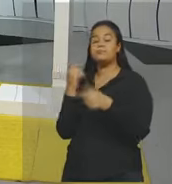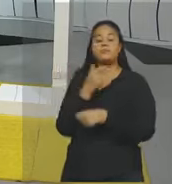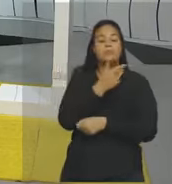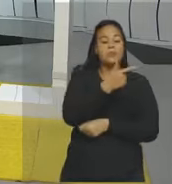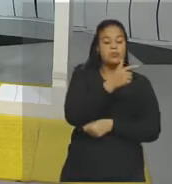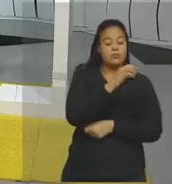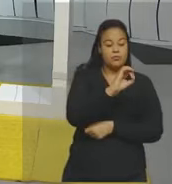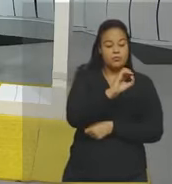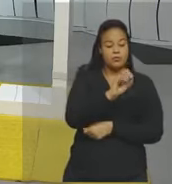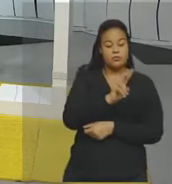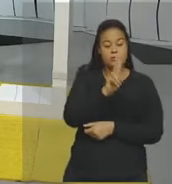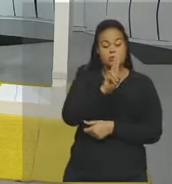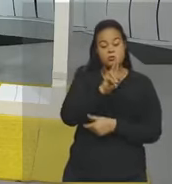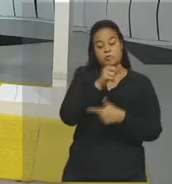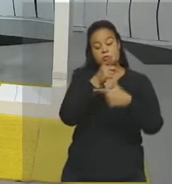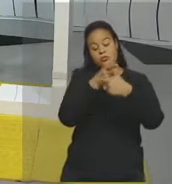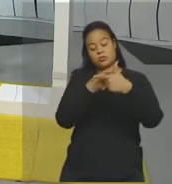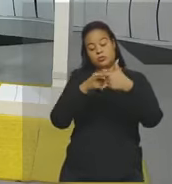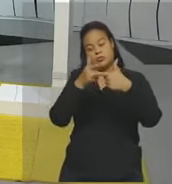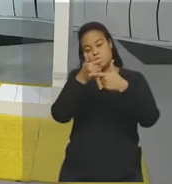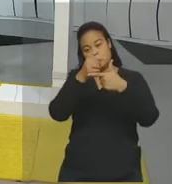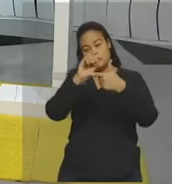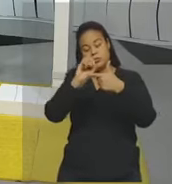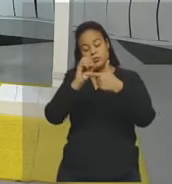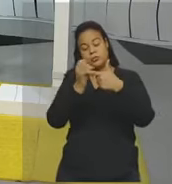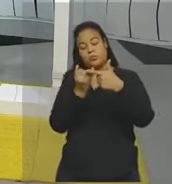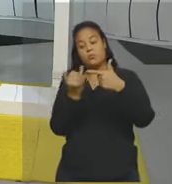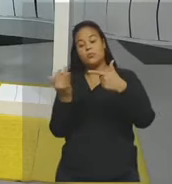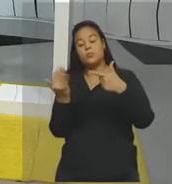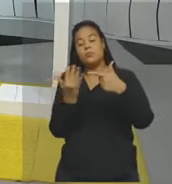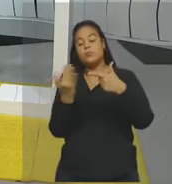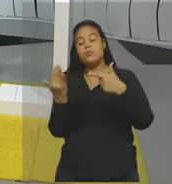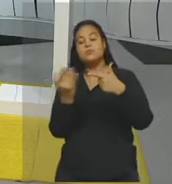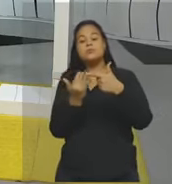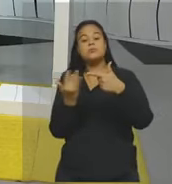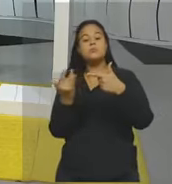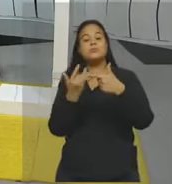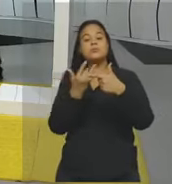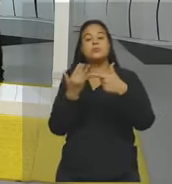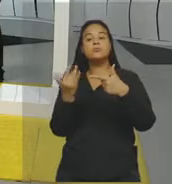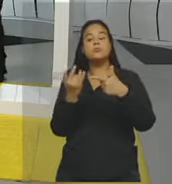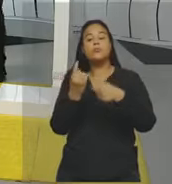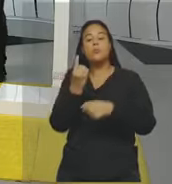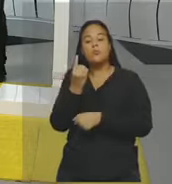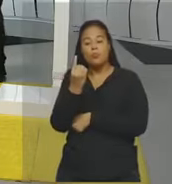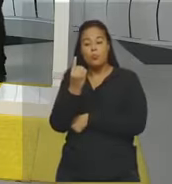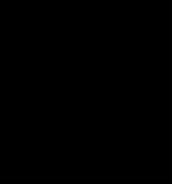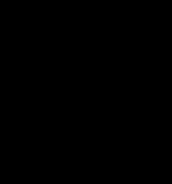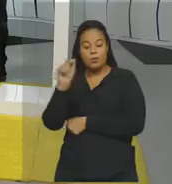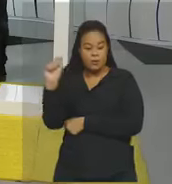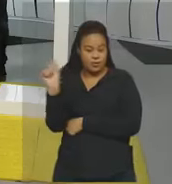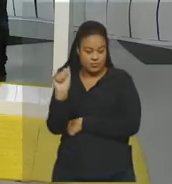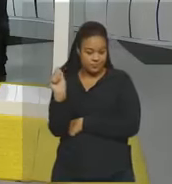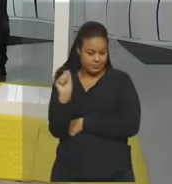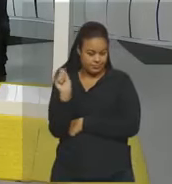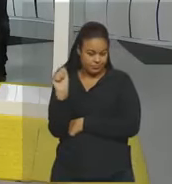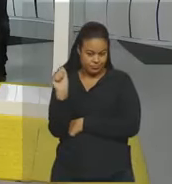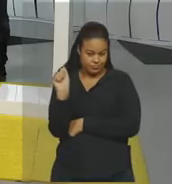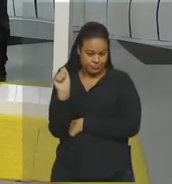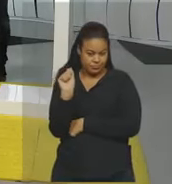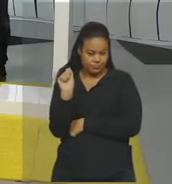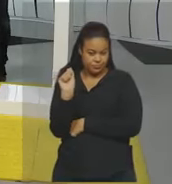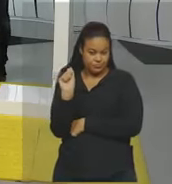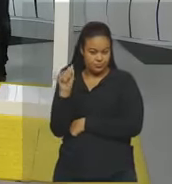20 dividido por 20, ou seja, 1 ampere. Esse 1 ampere que eu acabei de descobrir aqui,